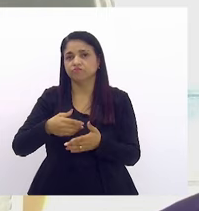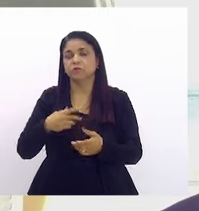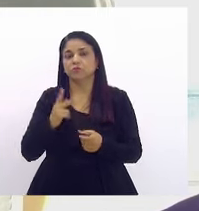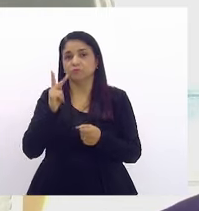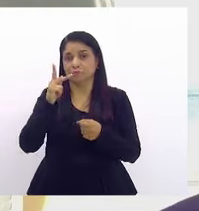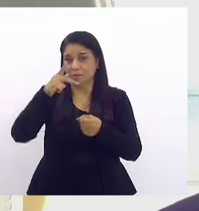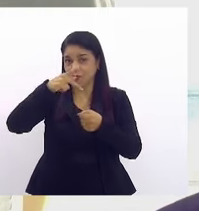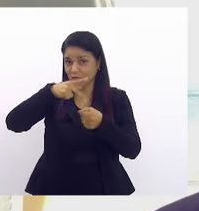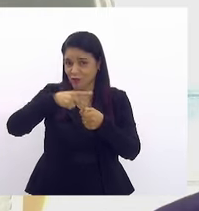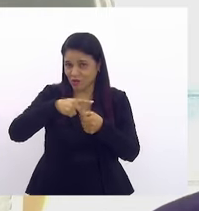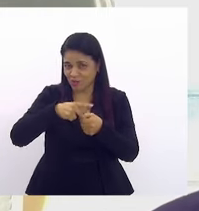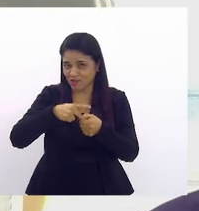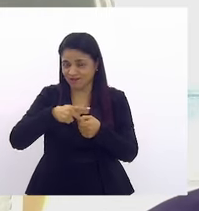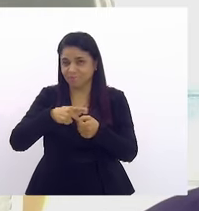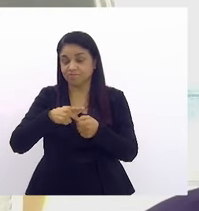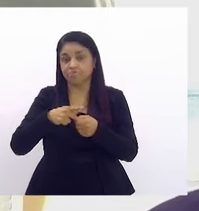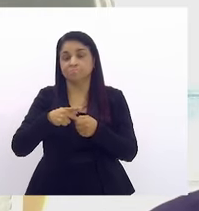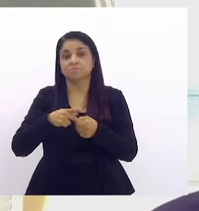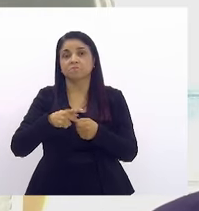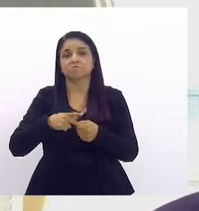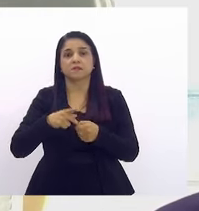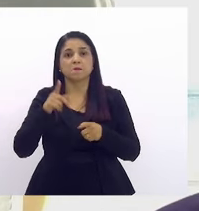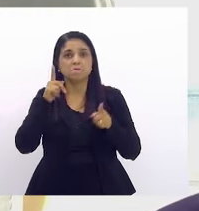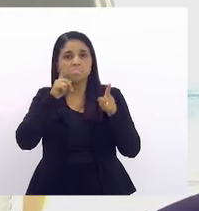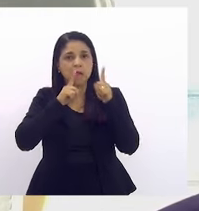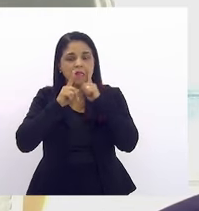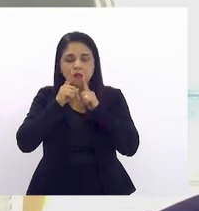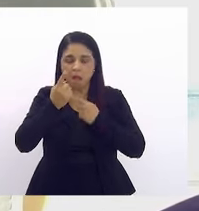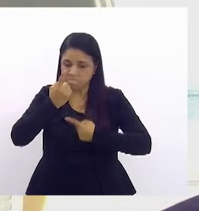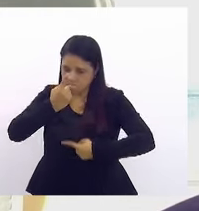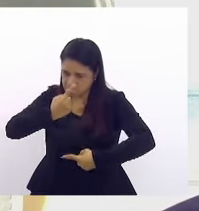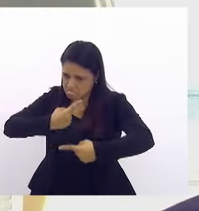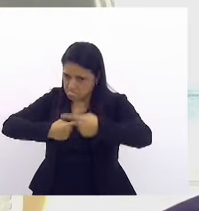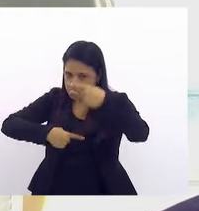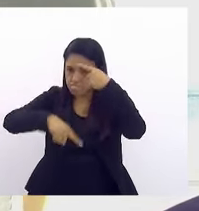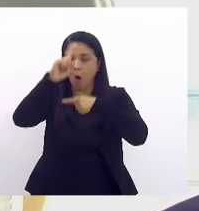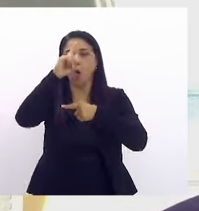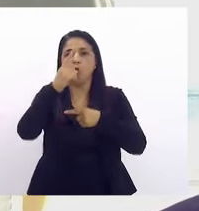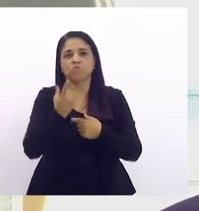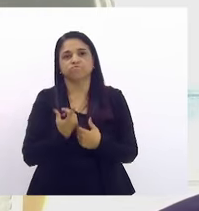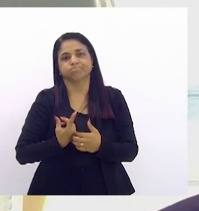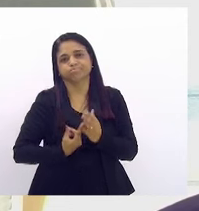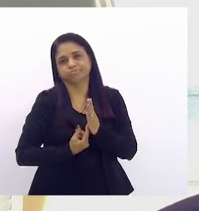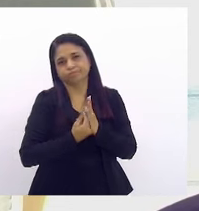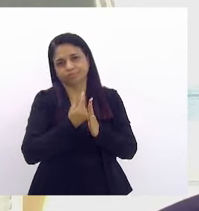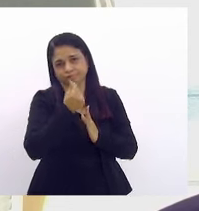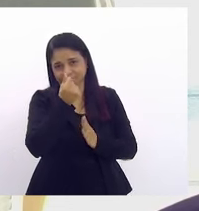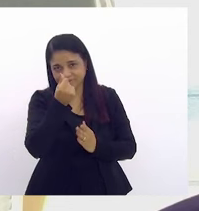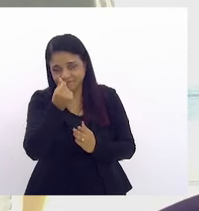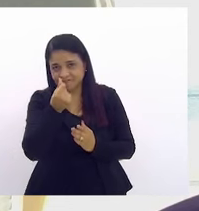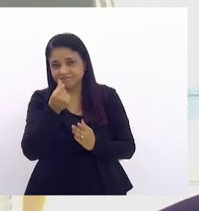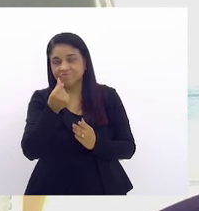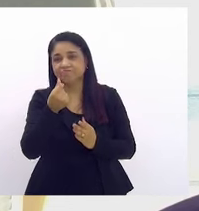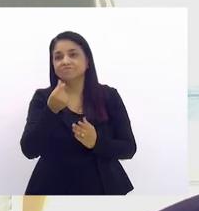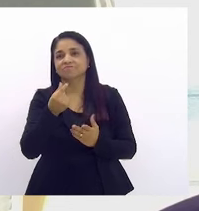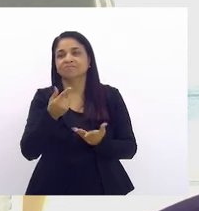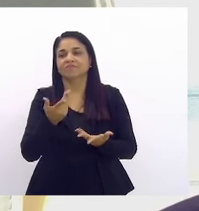Maricá teve um boom financeiro que nunca tinha imaginado ter na sua história, de modo